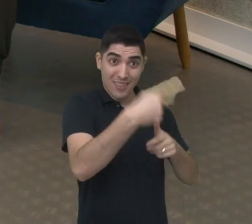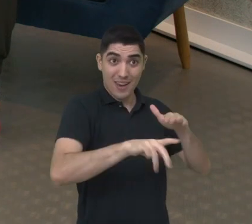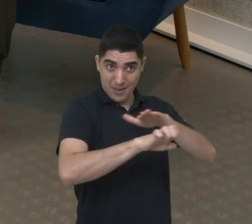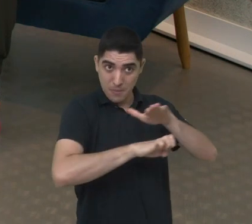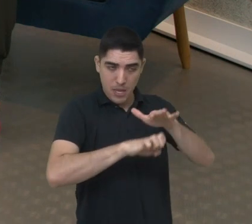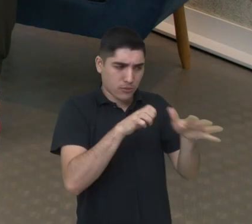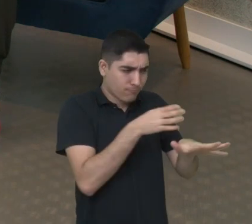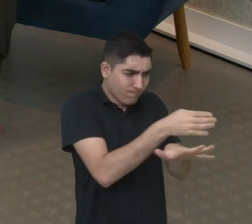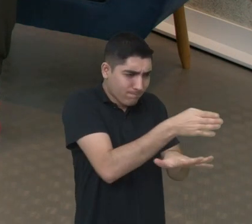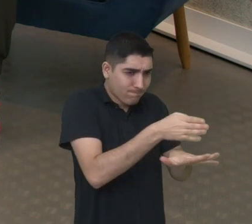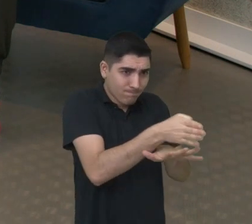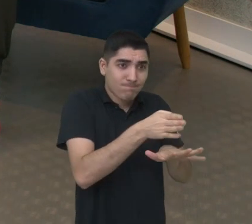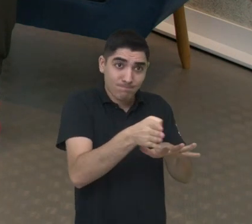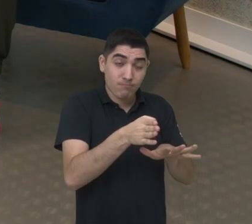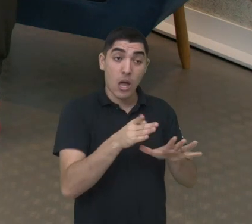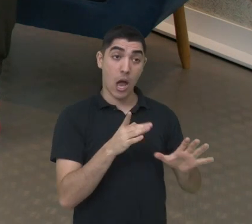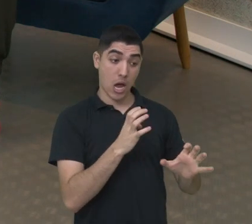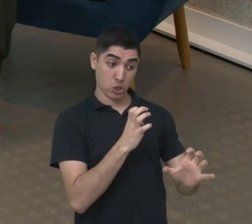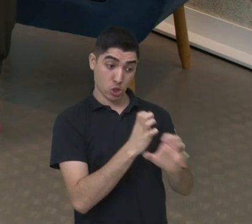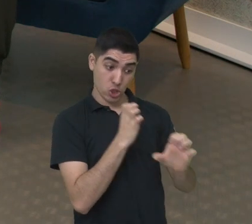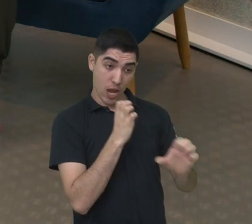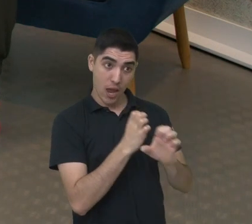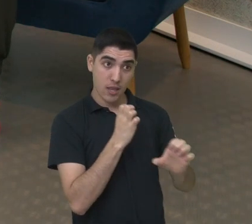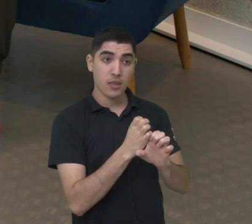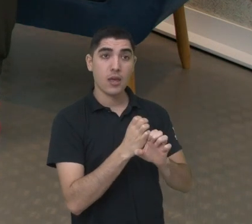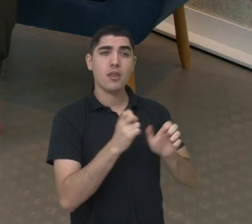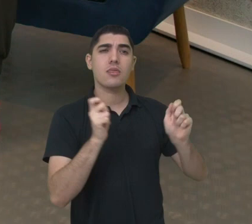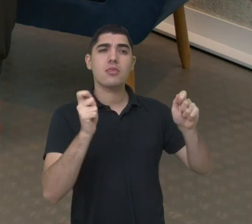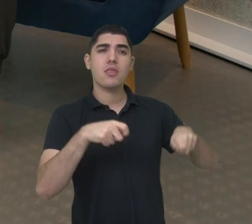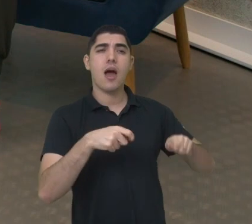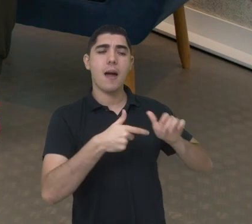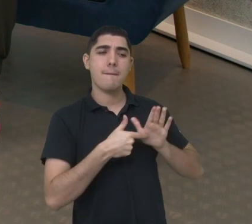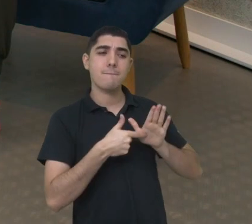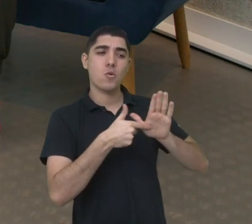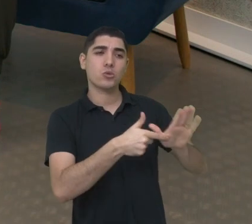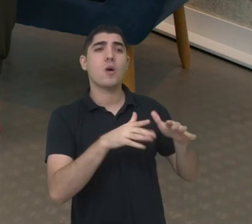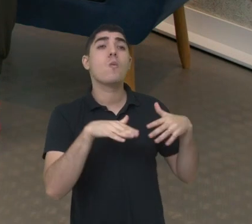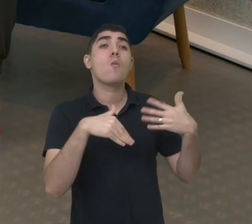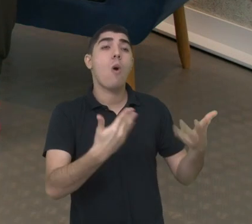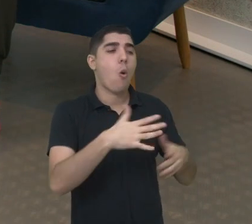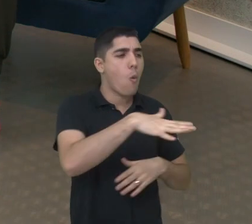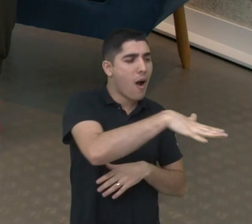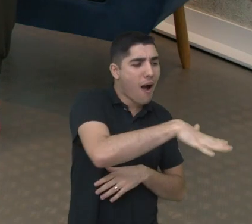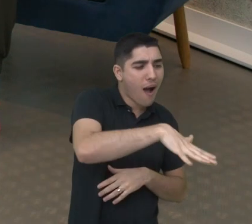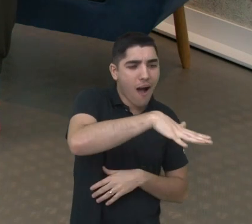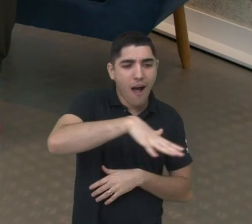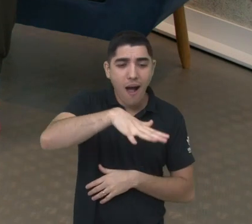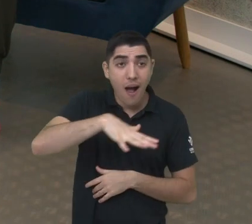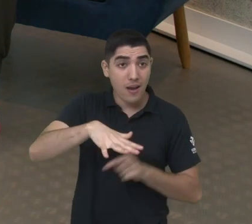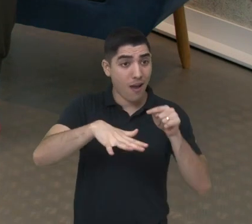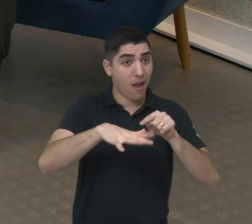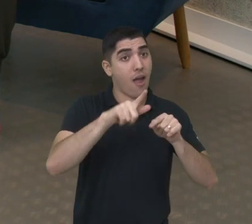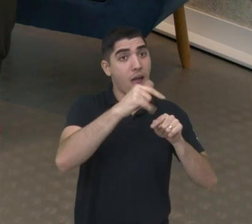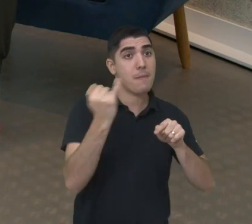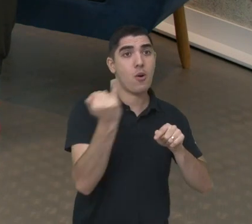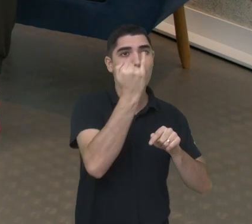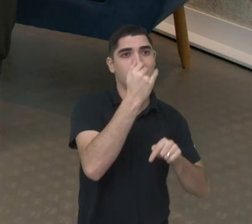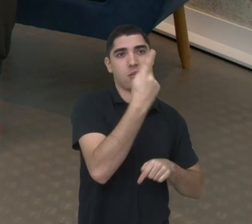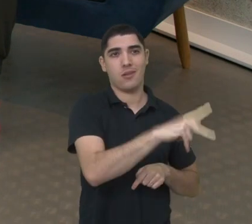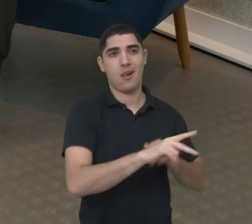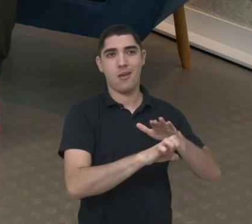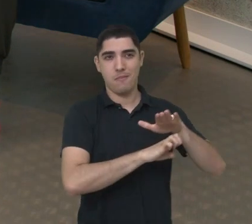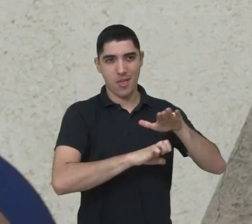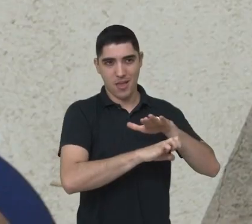Então, assim, é uma engenharia que mostra um pouquinho as áreas afins dentro de cada produção